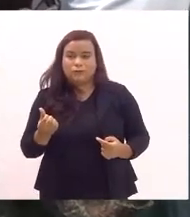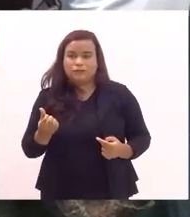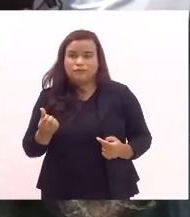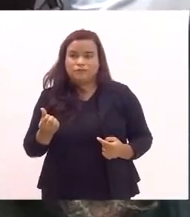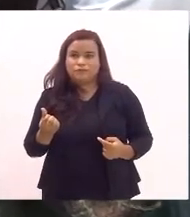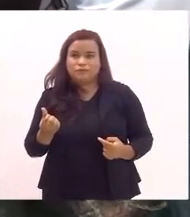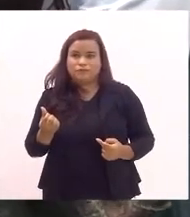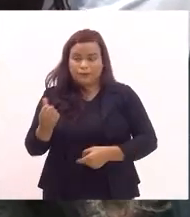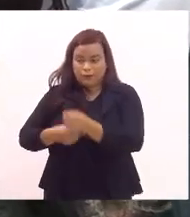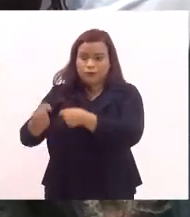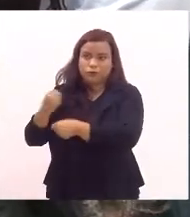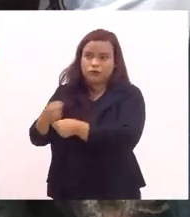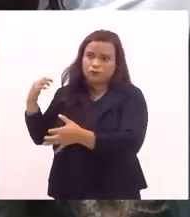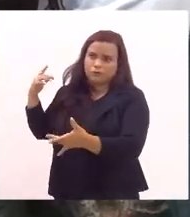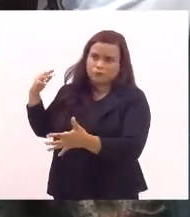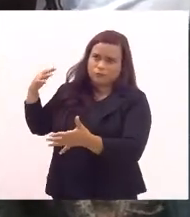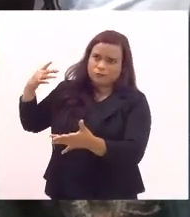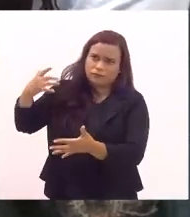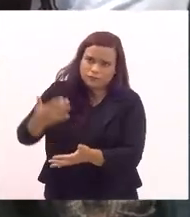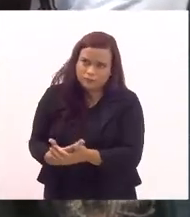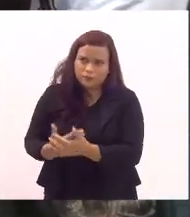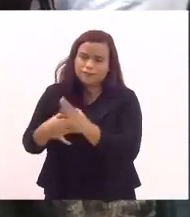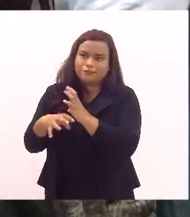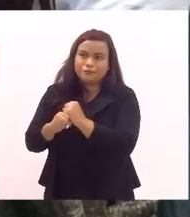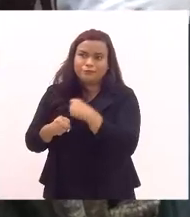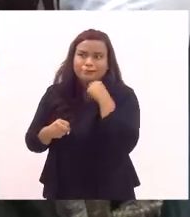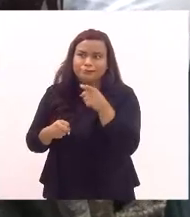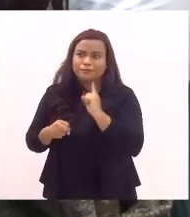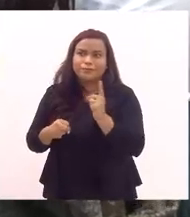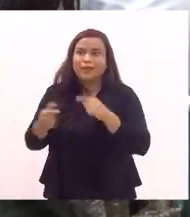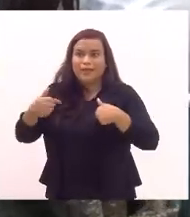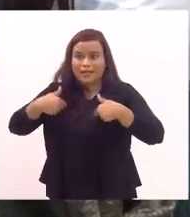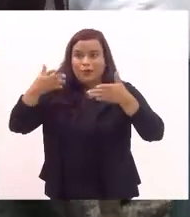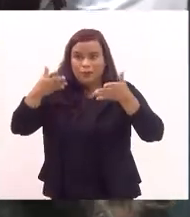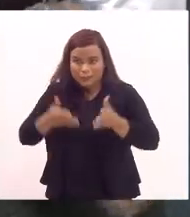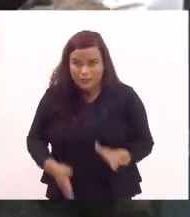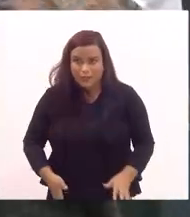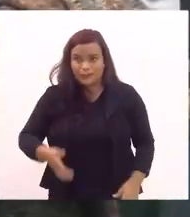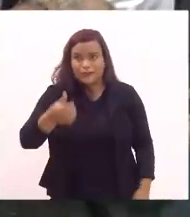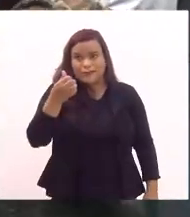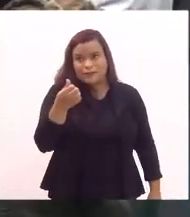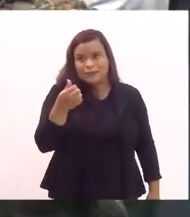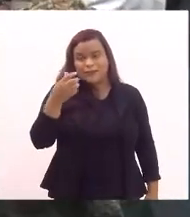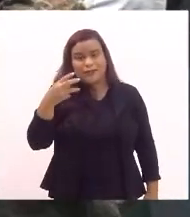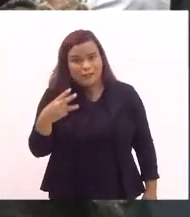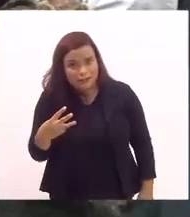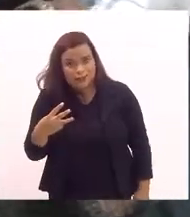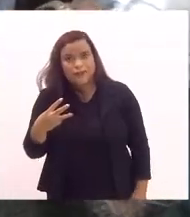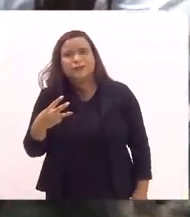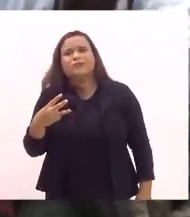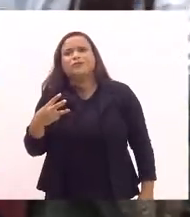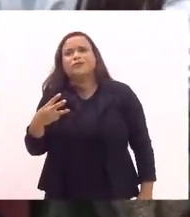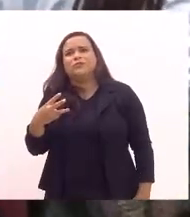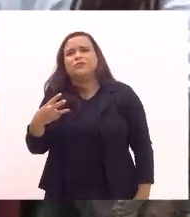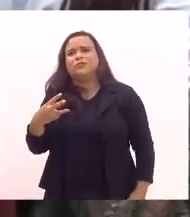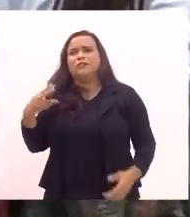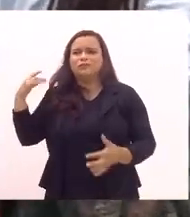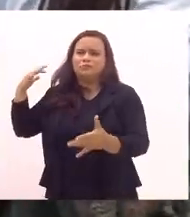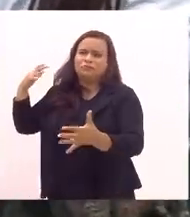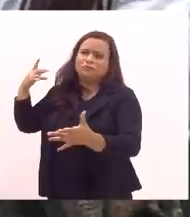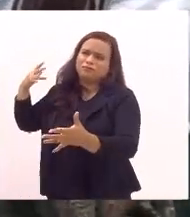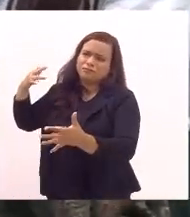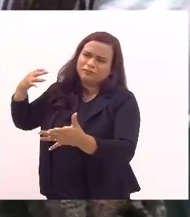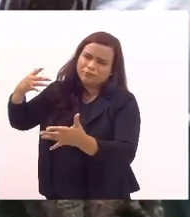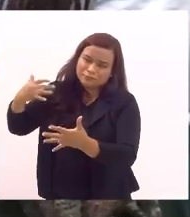eu não sei quantos anos depois porque nasci 63 não sei quantos anos depois